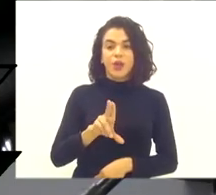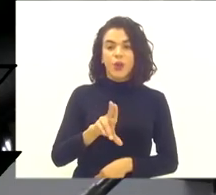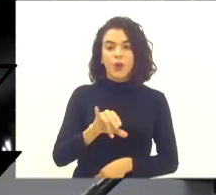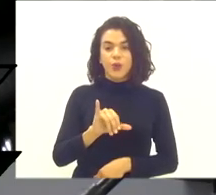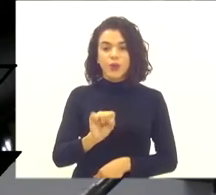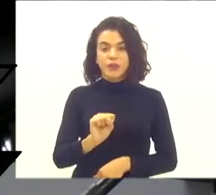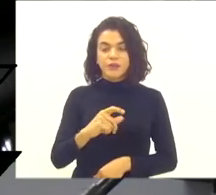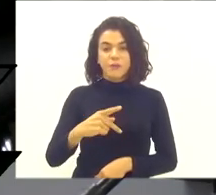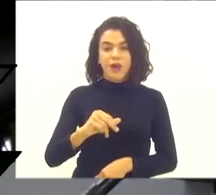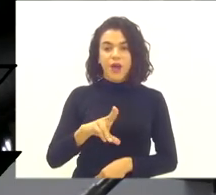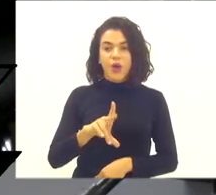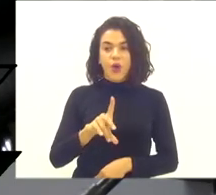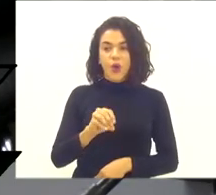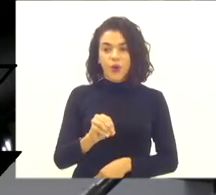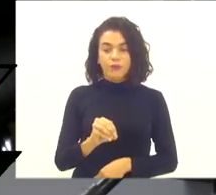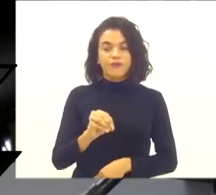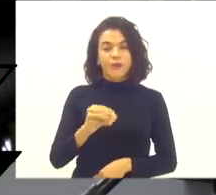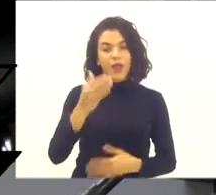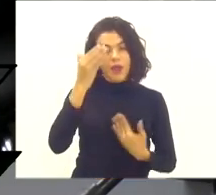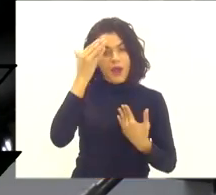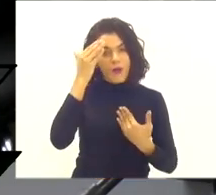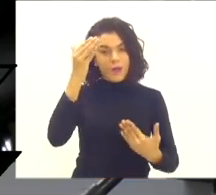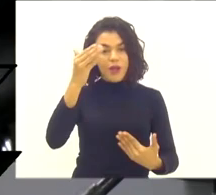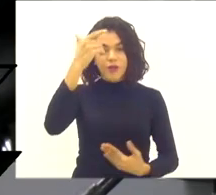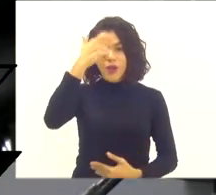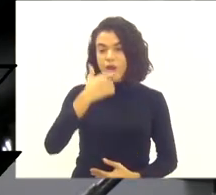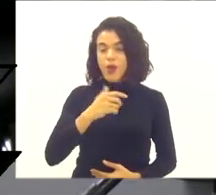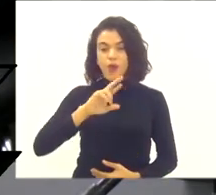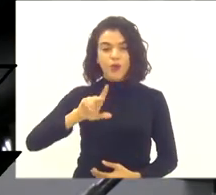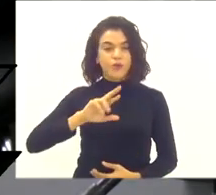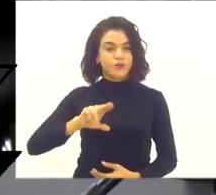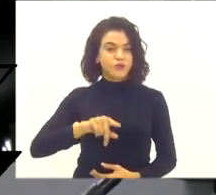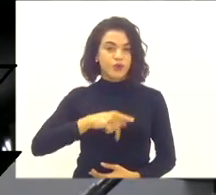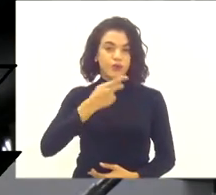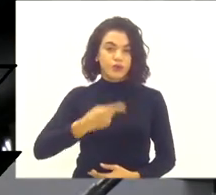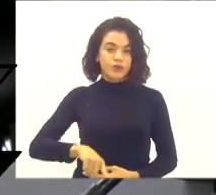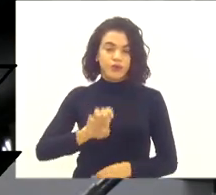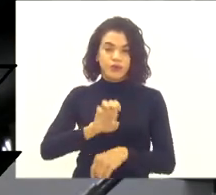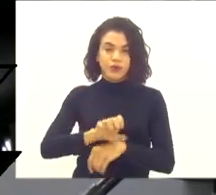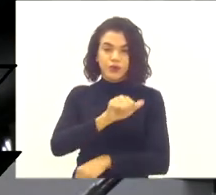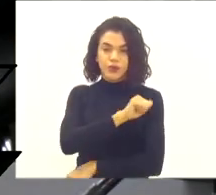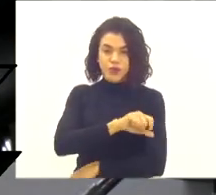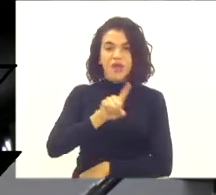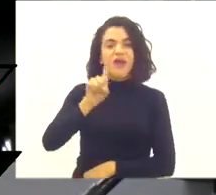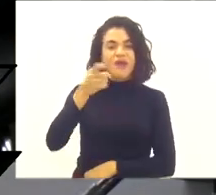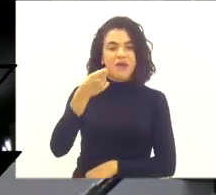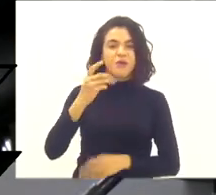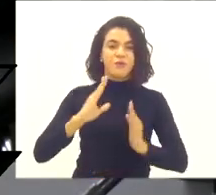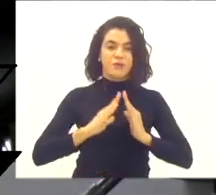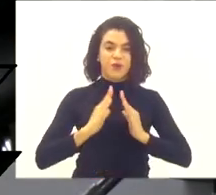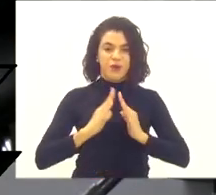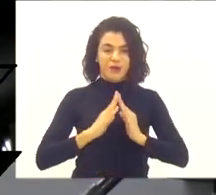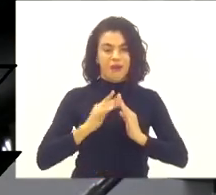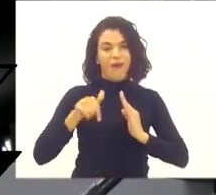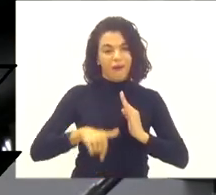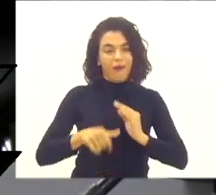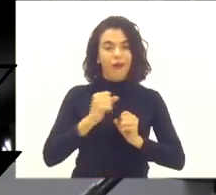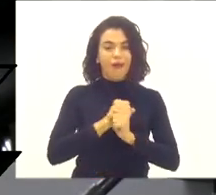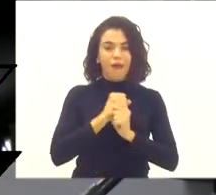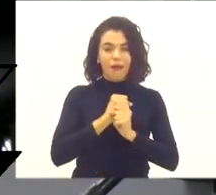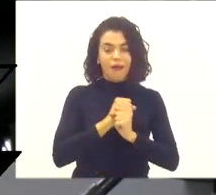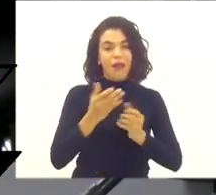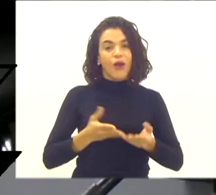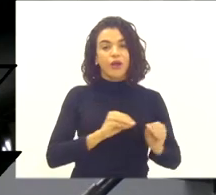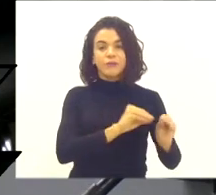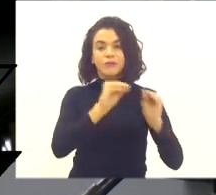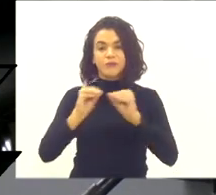para participar como vocês disseram eu não sou aqui do Estado do Rio de Janeiro já morei aqui um tempo mas hoje em dia